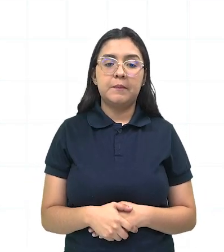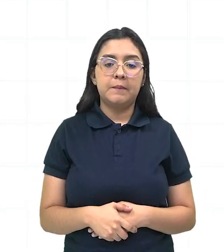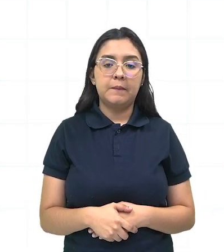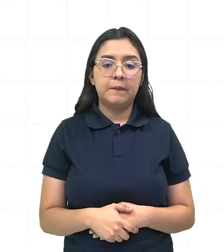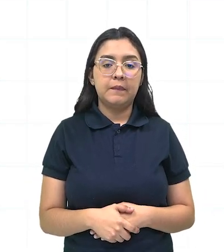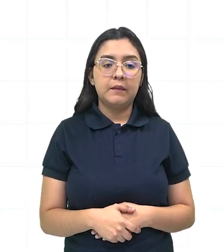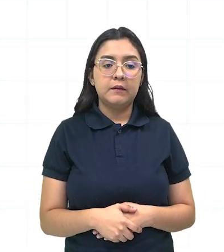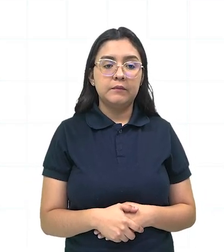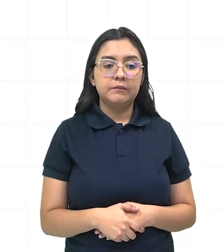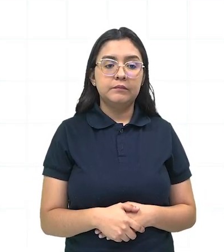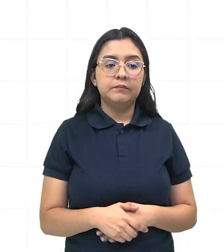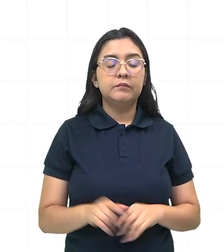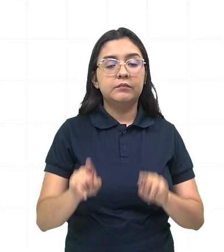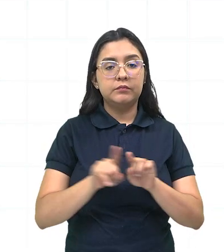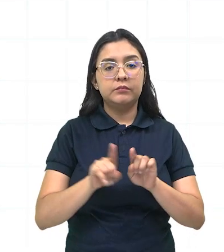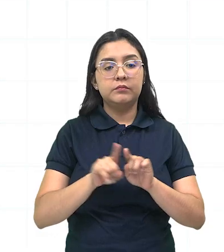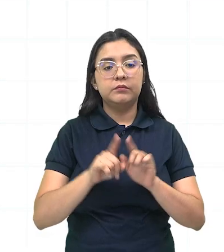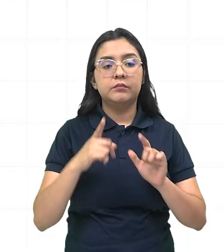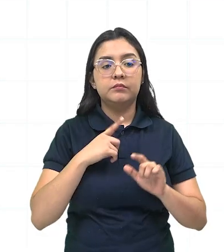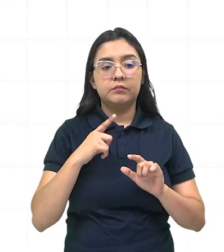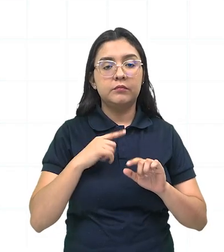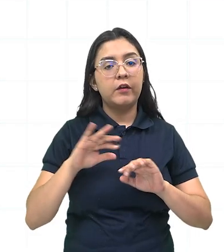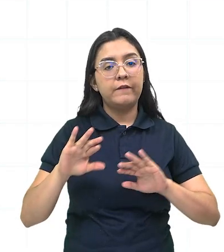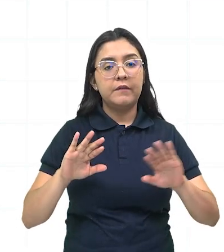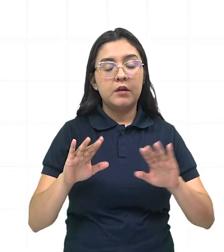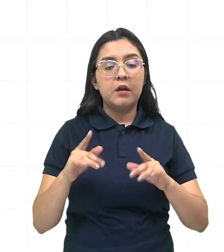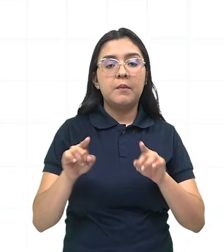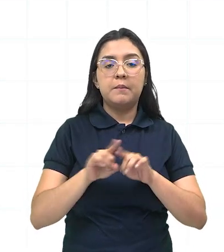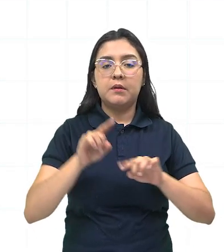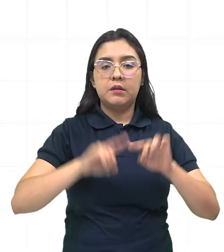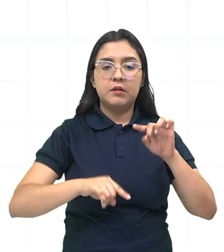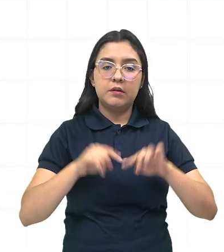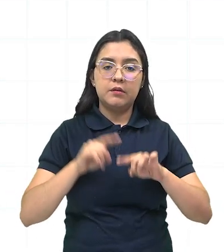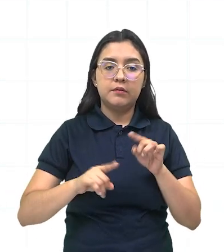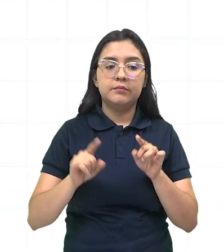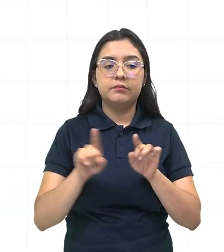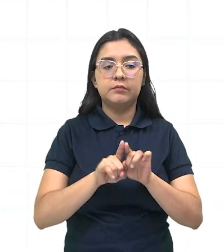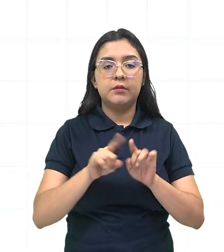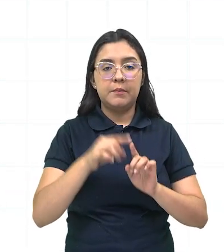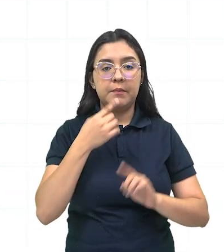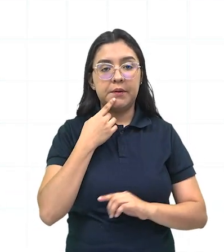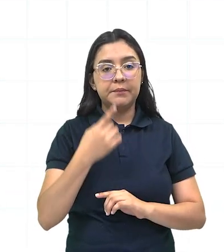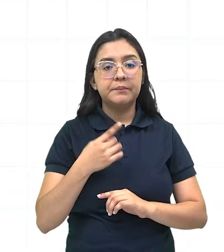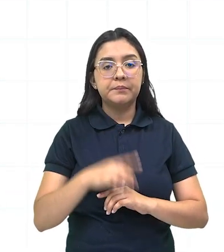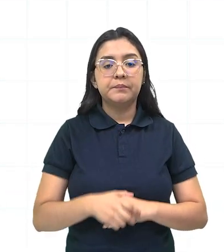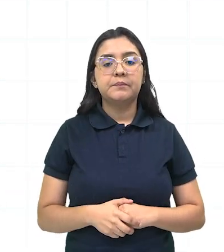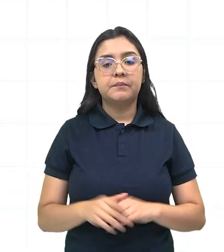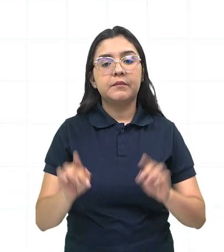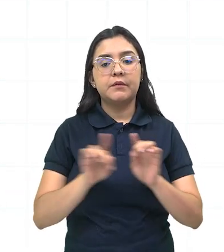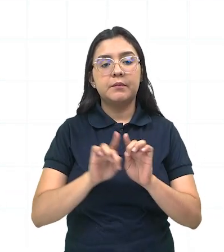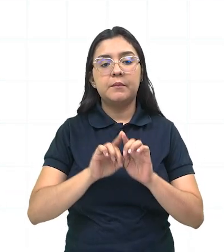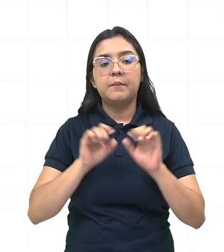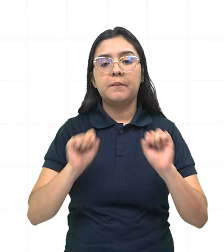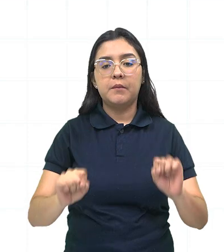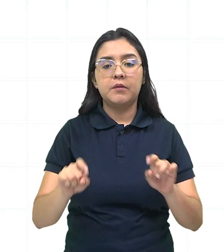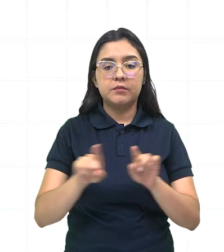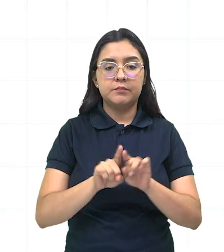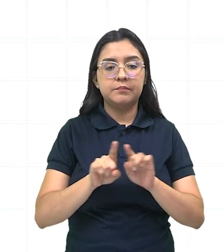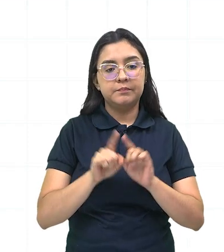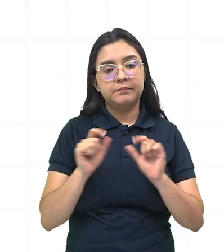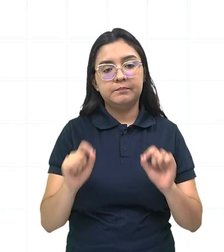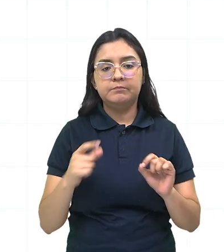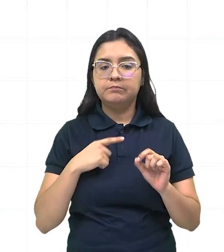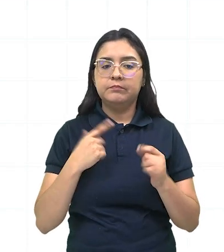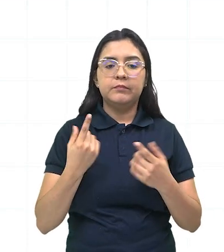ou casaco. Dar espaço para a pessoa, afastando objetos que estejam próximos e que